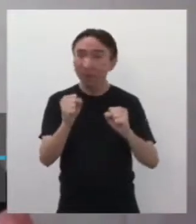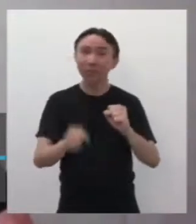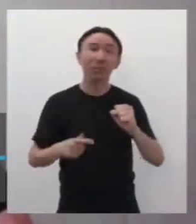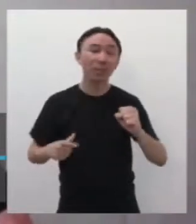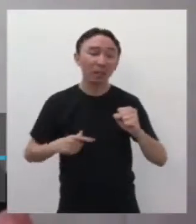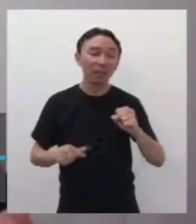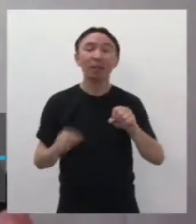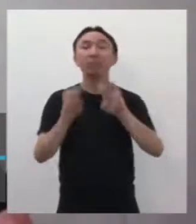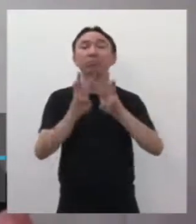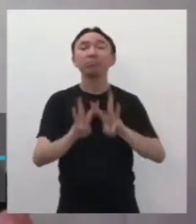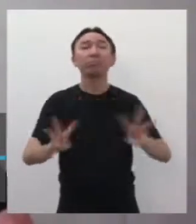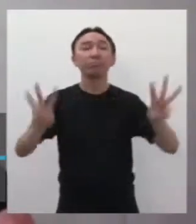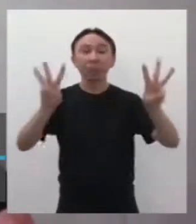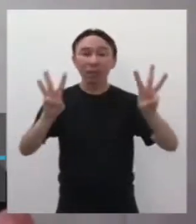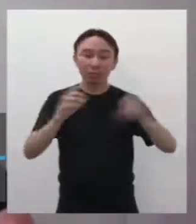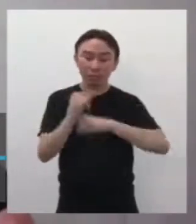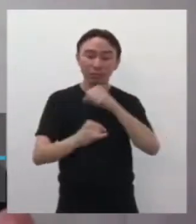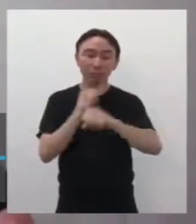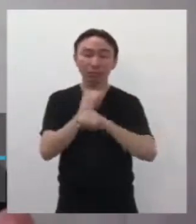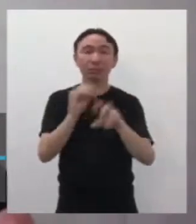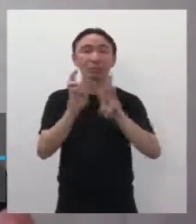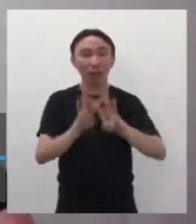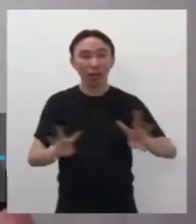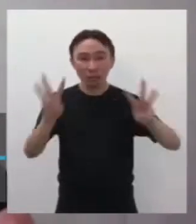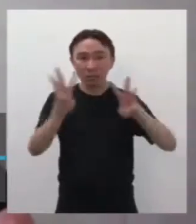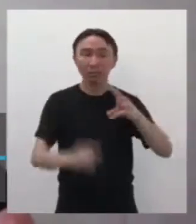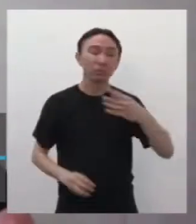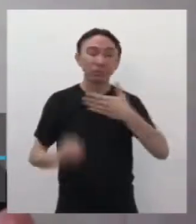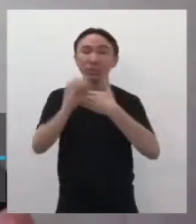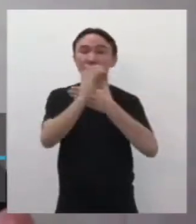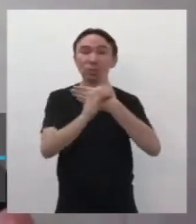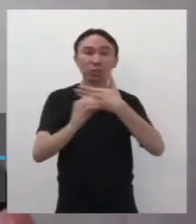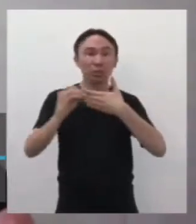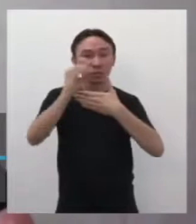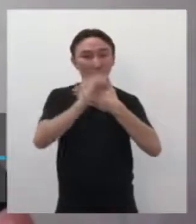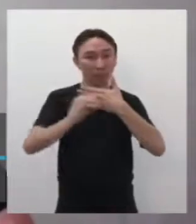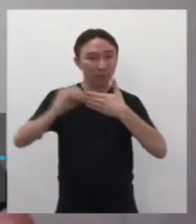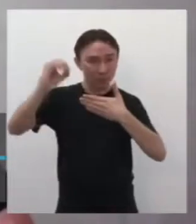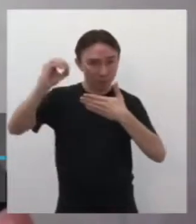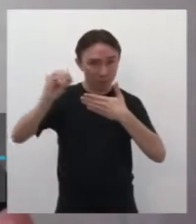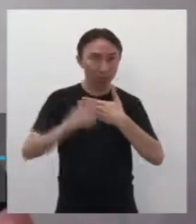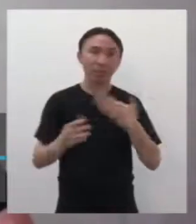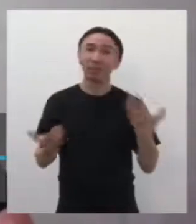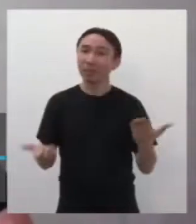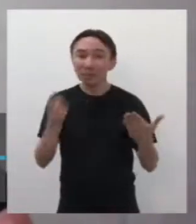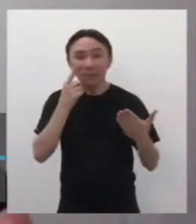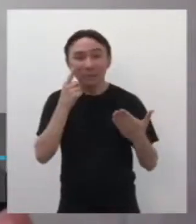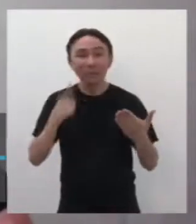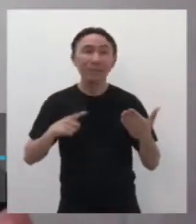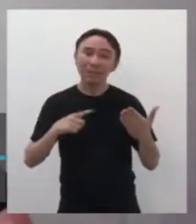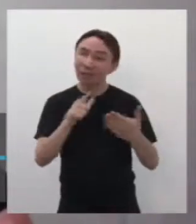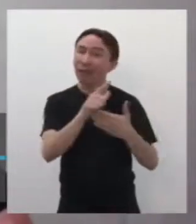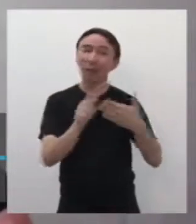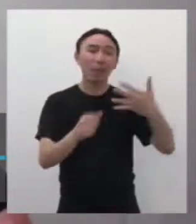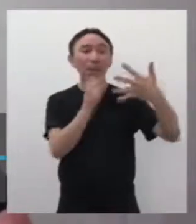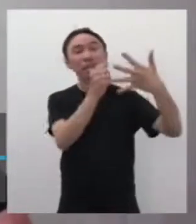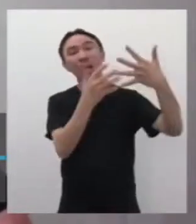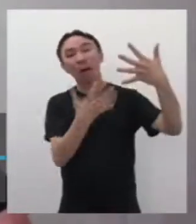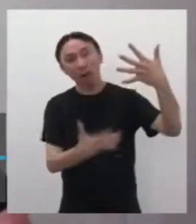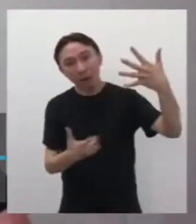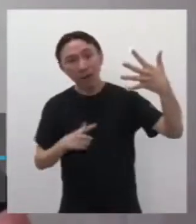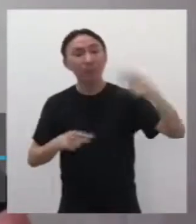na área de materiais de orientação, na aba Materiais de Parceiros, que vocês vão encontrar lá